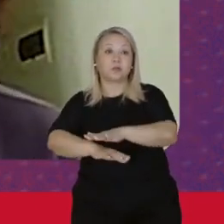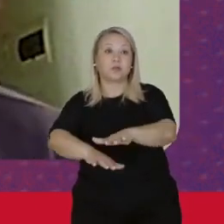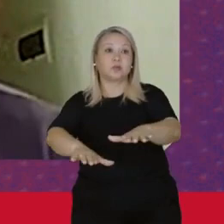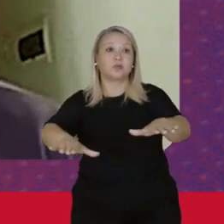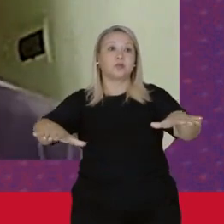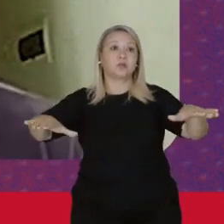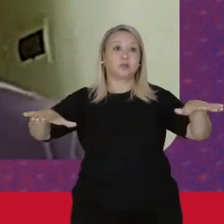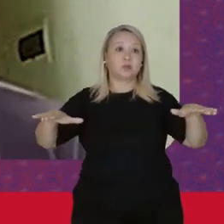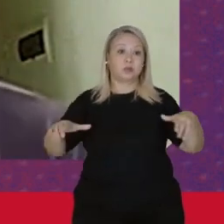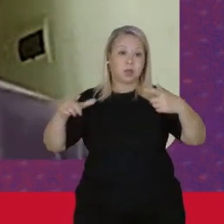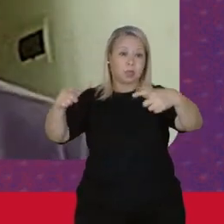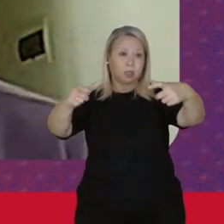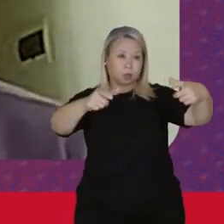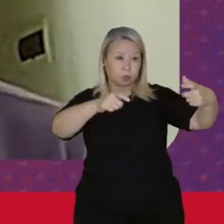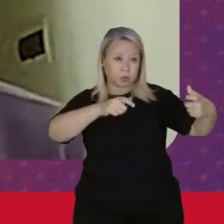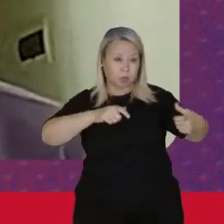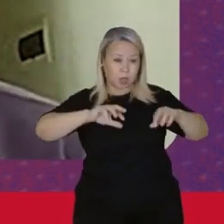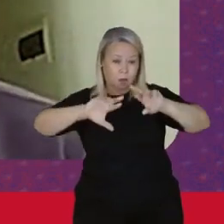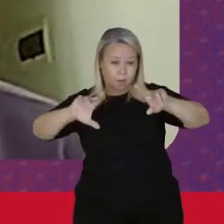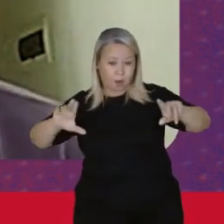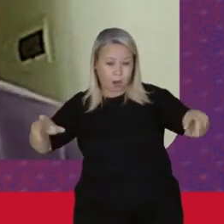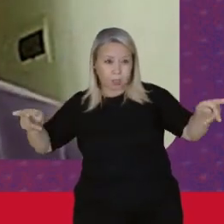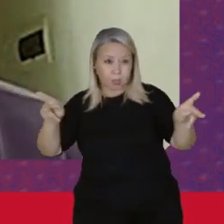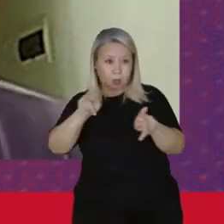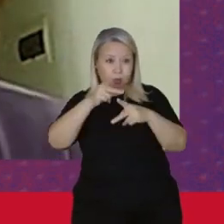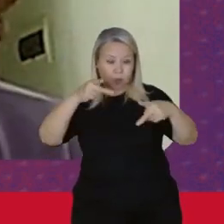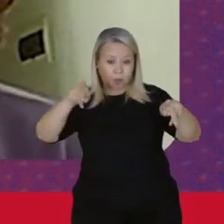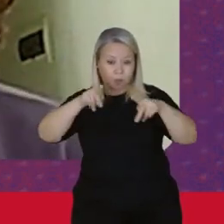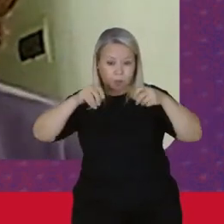outros lugares, né, sendo levado pelo vento, enfim,